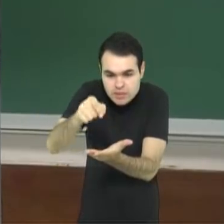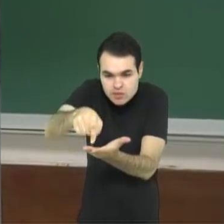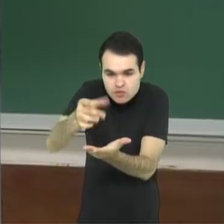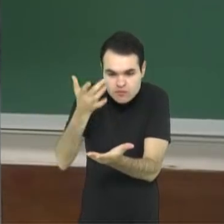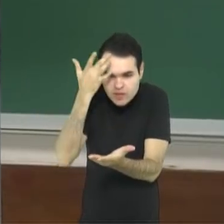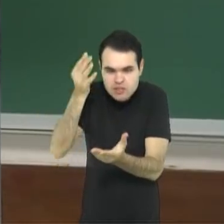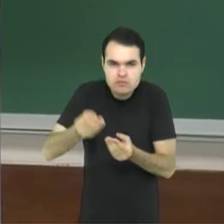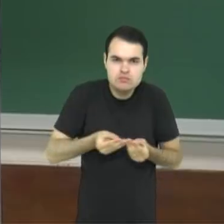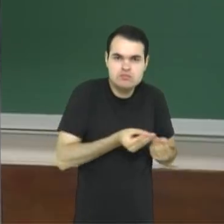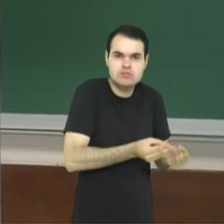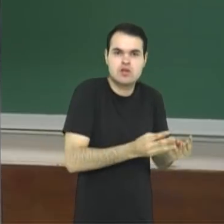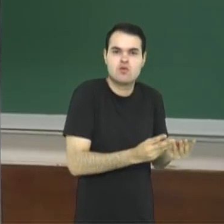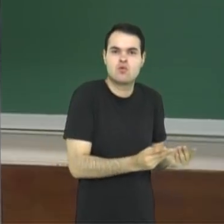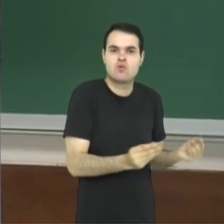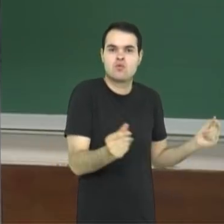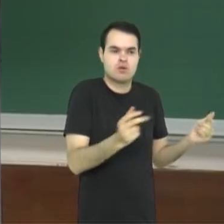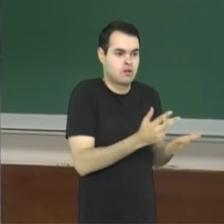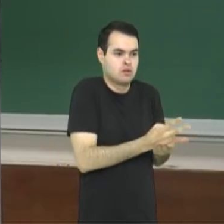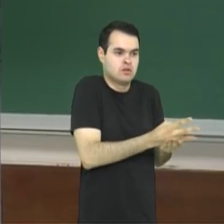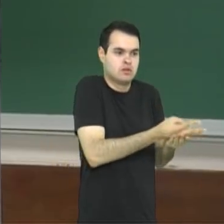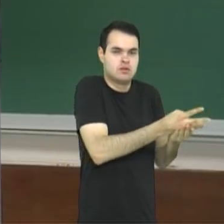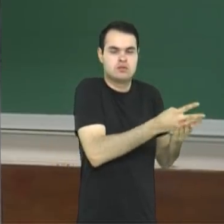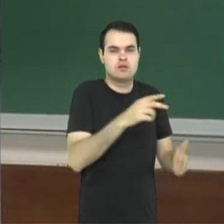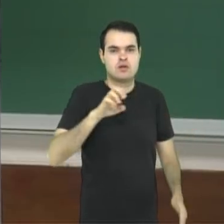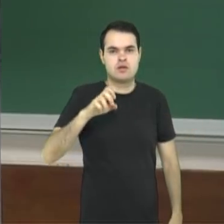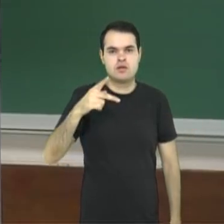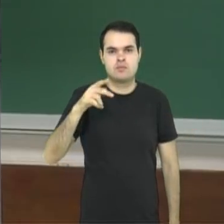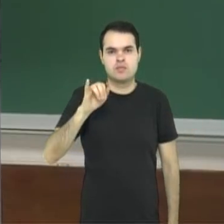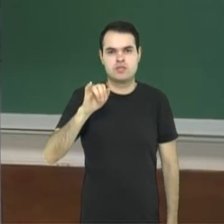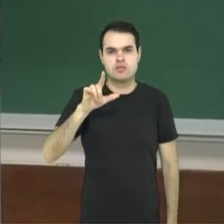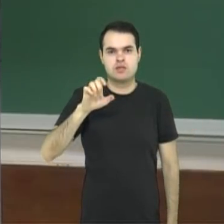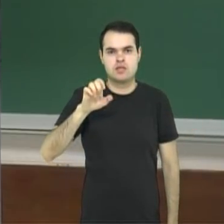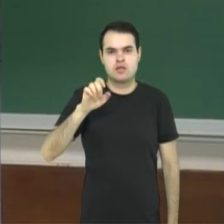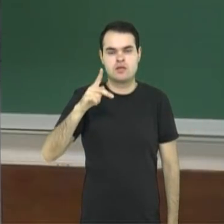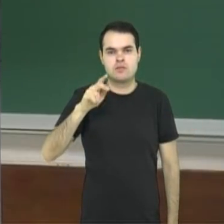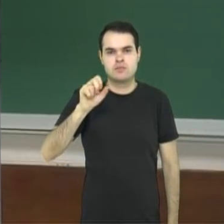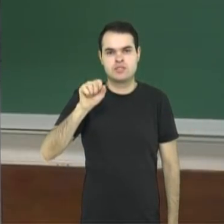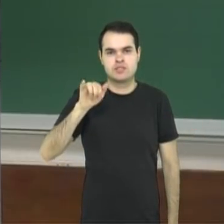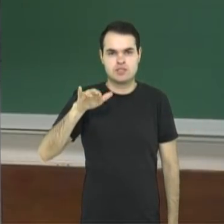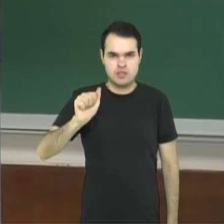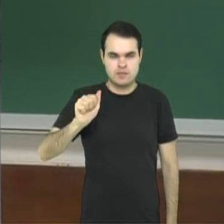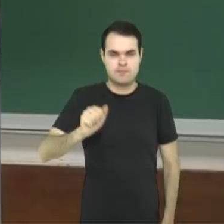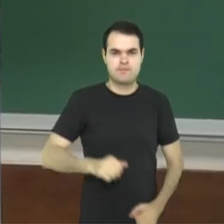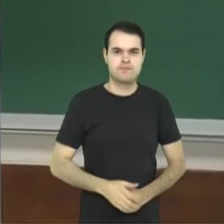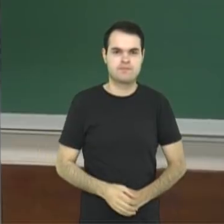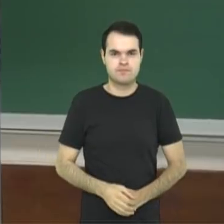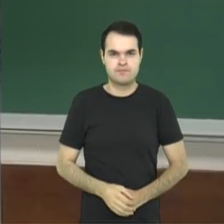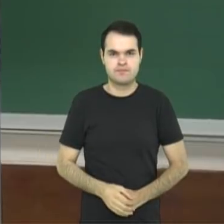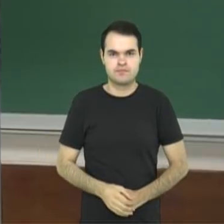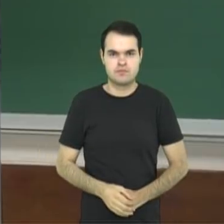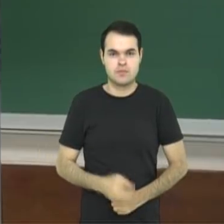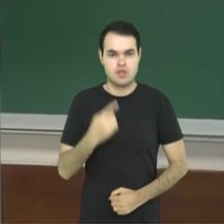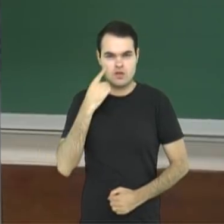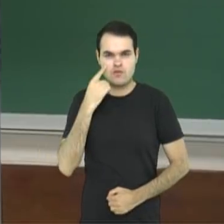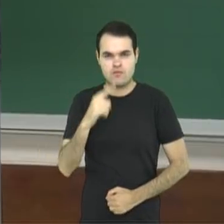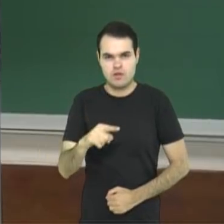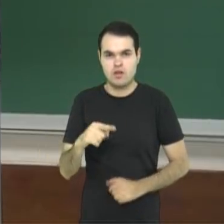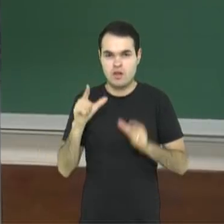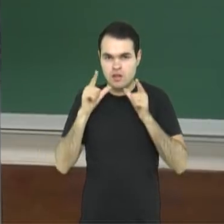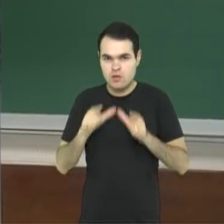cura, né, para o problema que o filho tem, né, de epilepsia. Né? Então, observem ali que a linguagem que ela utilizou é